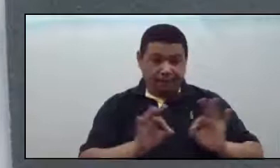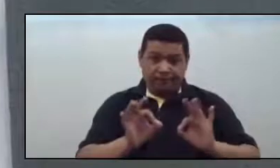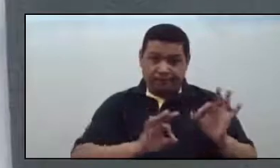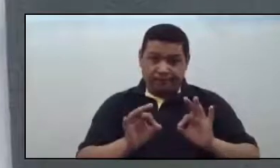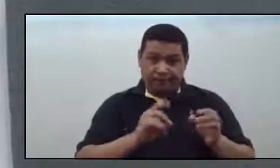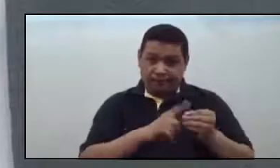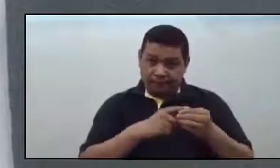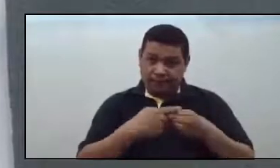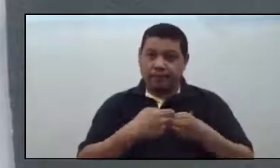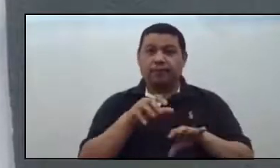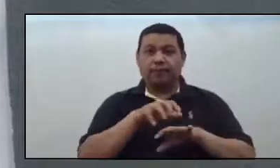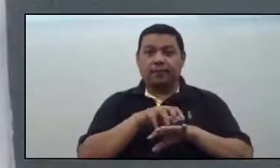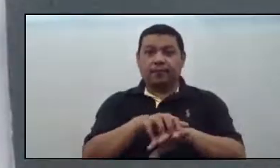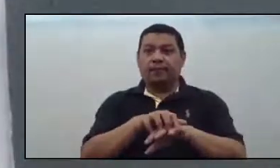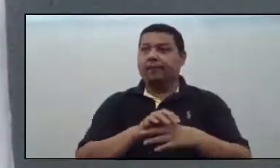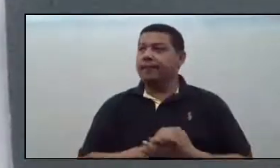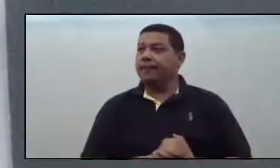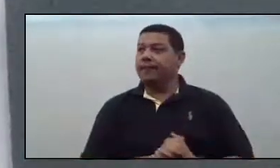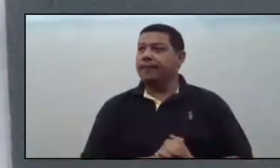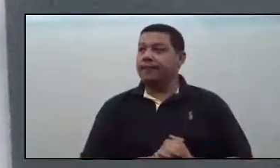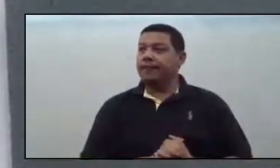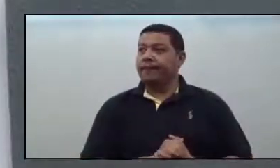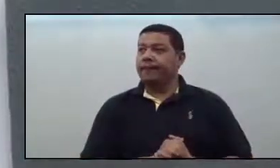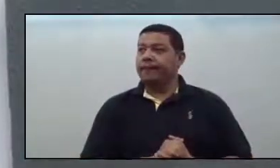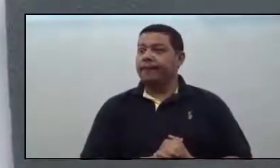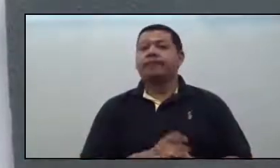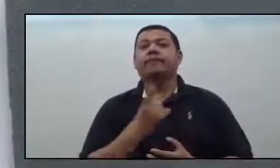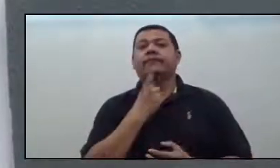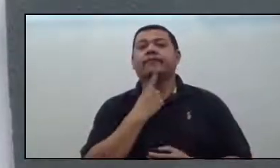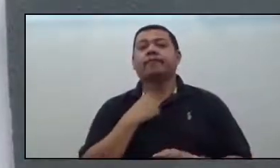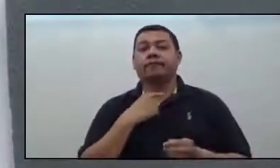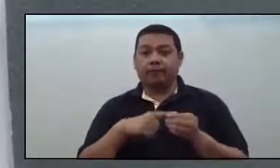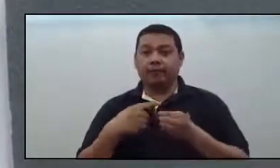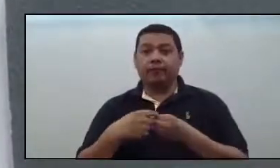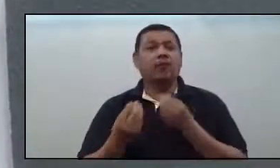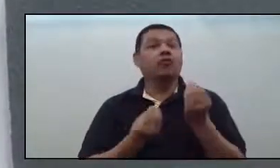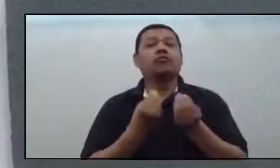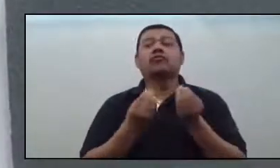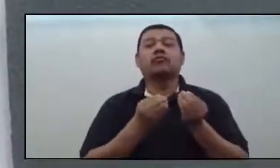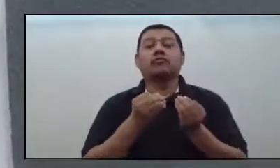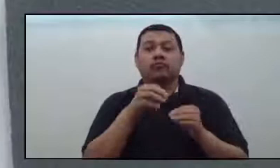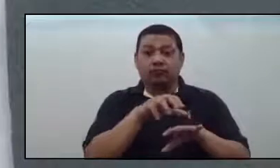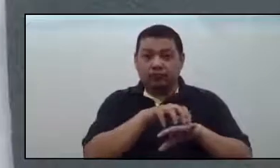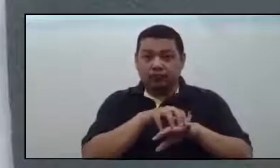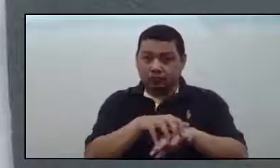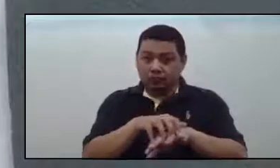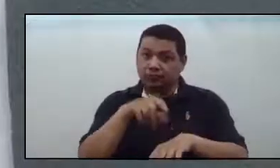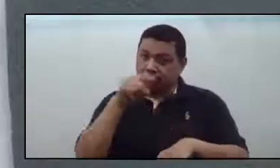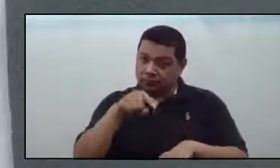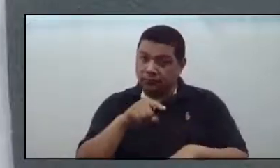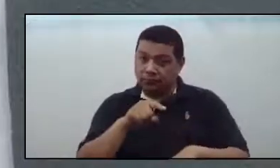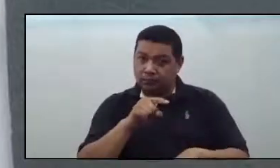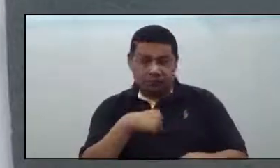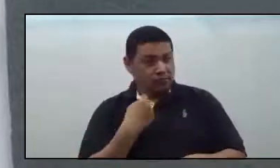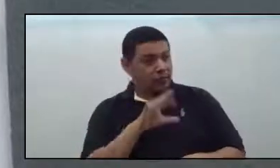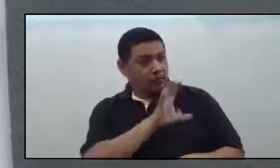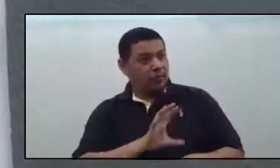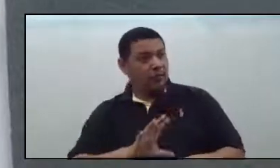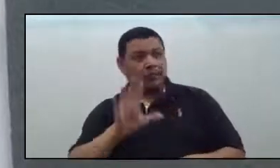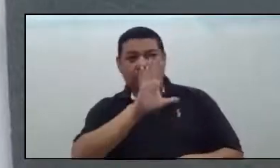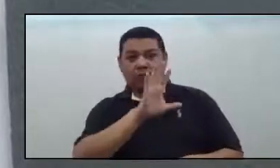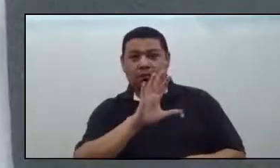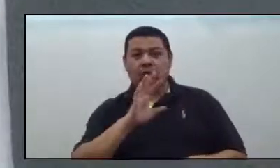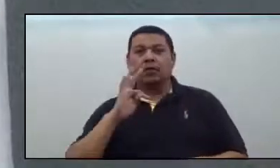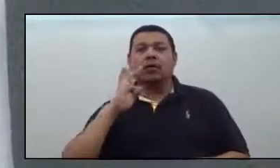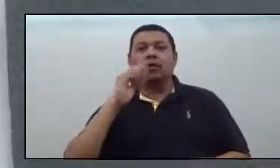nortear ali a intenção do município na questão turística aqui para a nossa região. Todos sabem